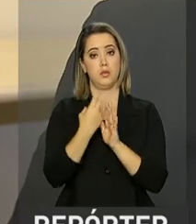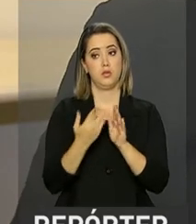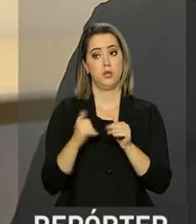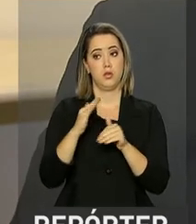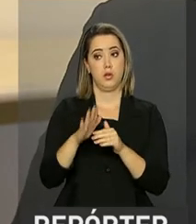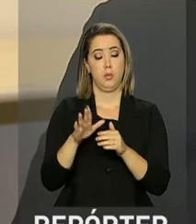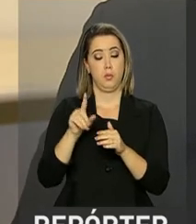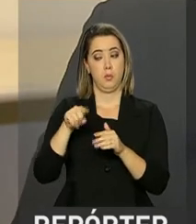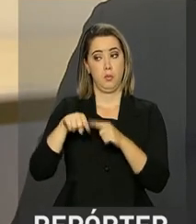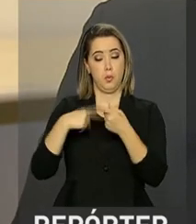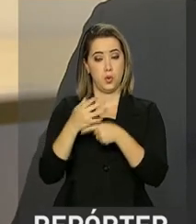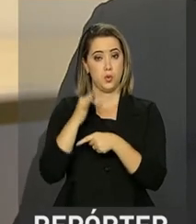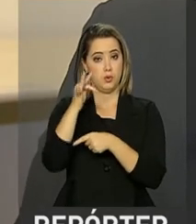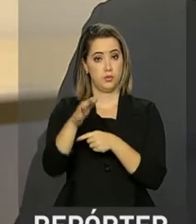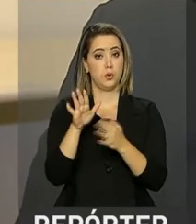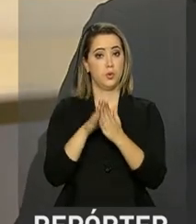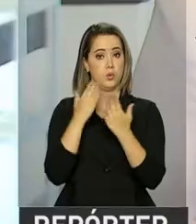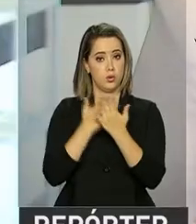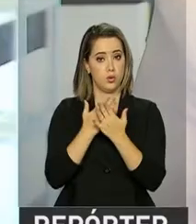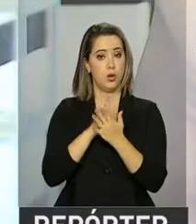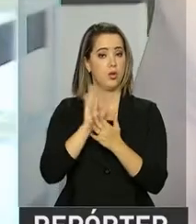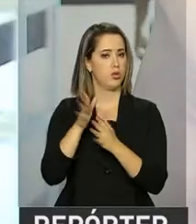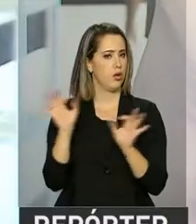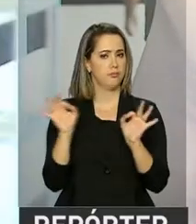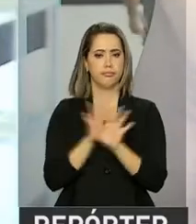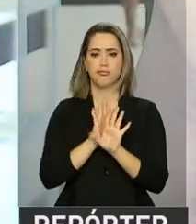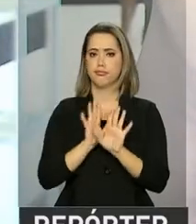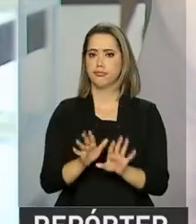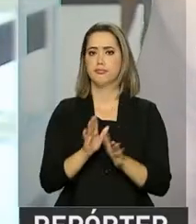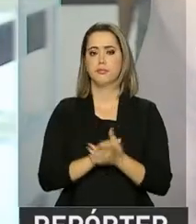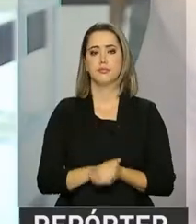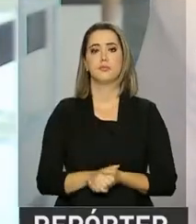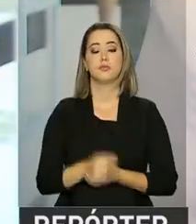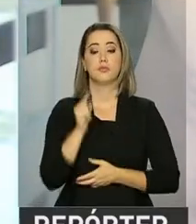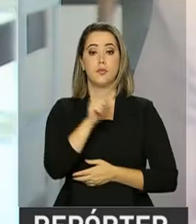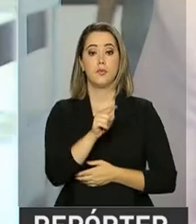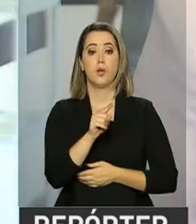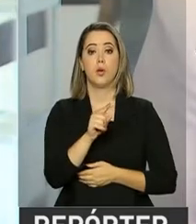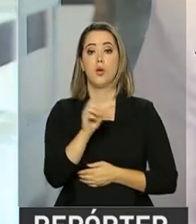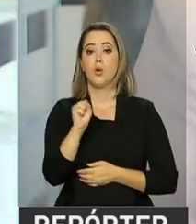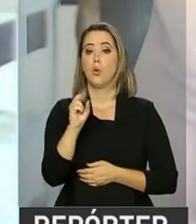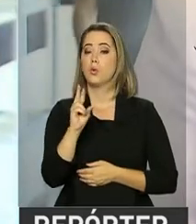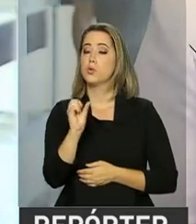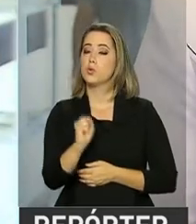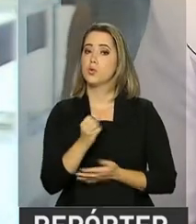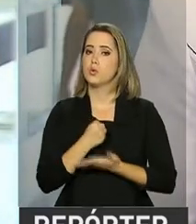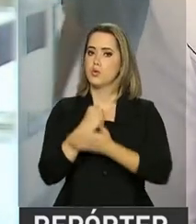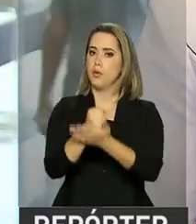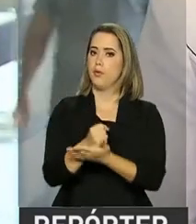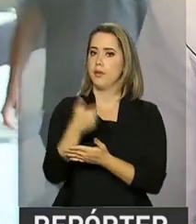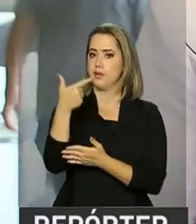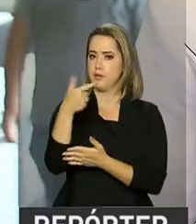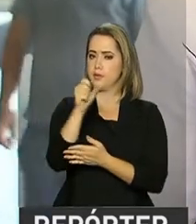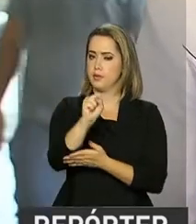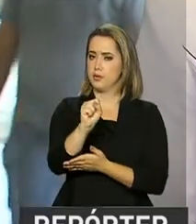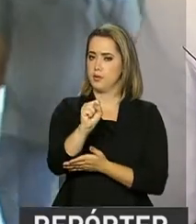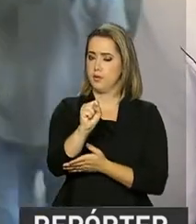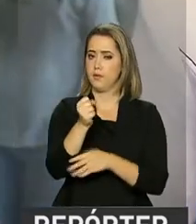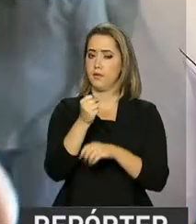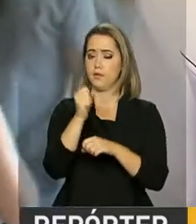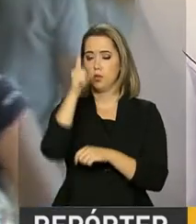fase escolar já reabilitadas o tema único de saúde oferece o tratamento em 28 hospitais no